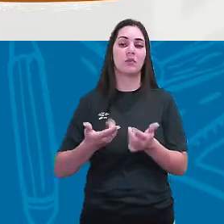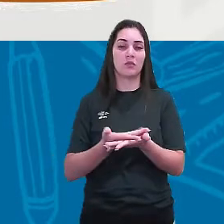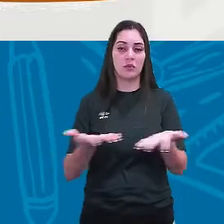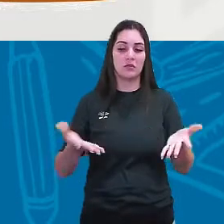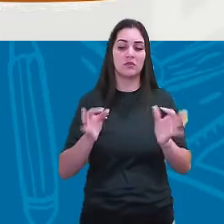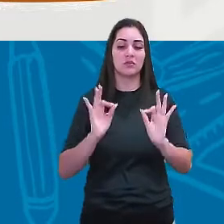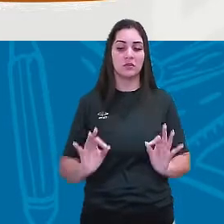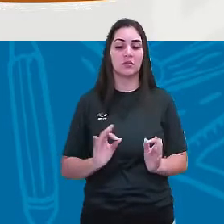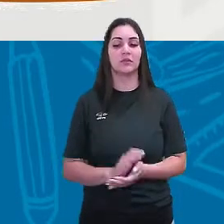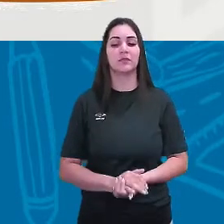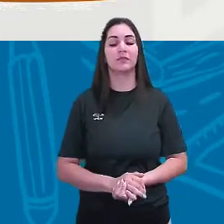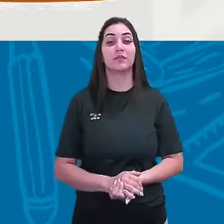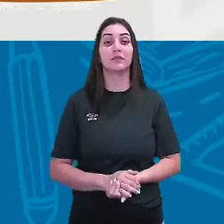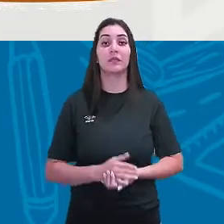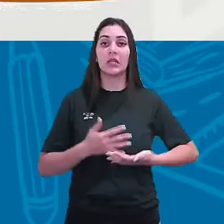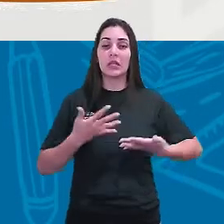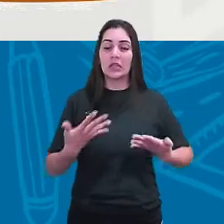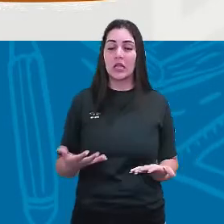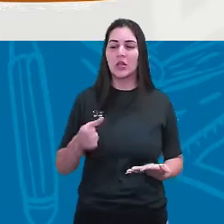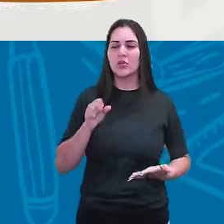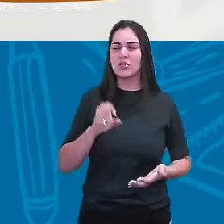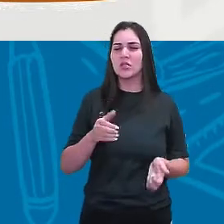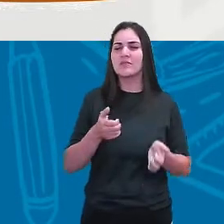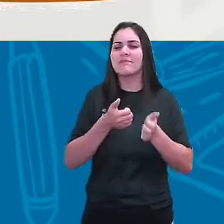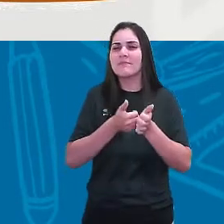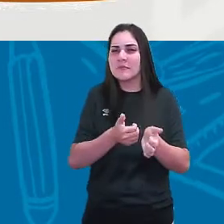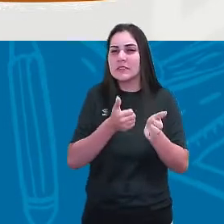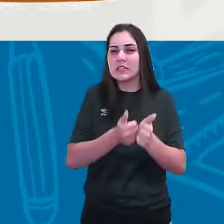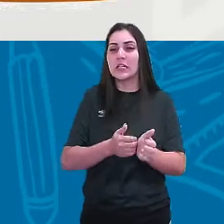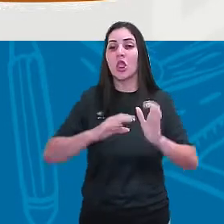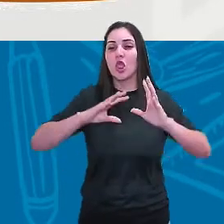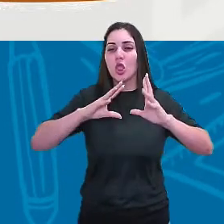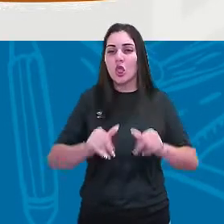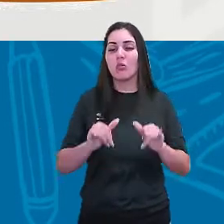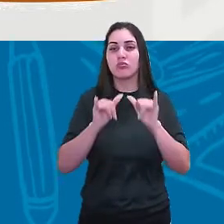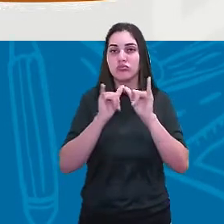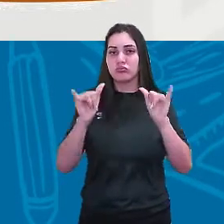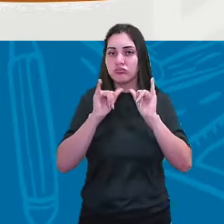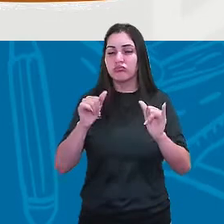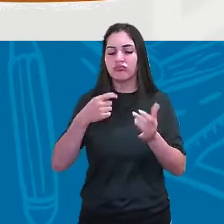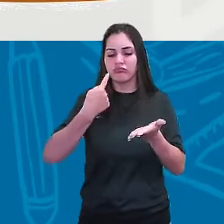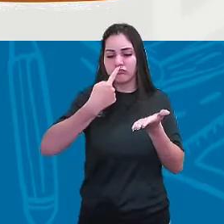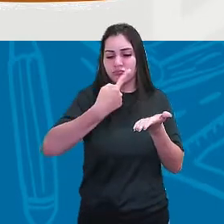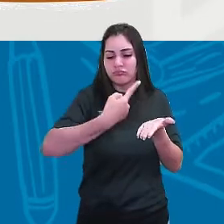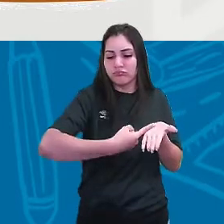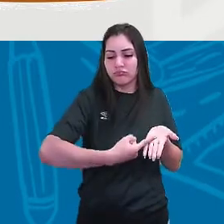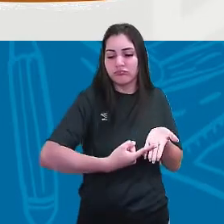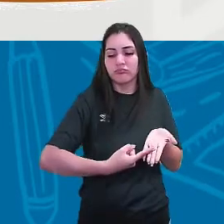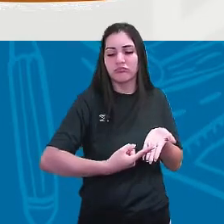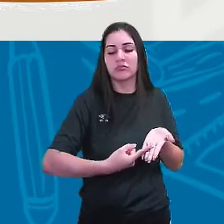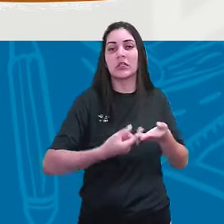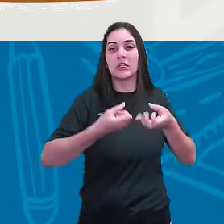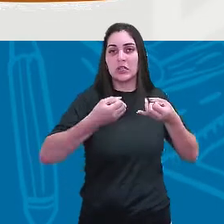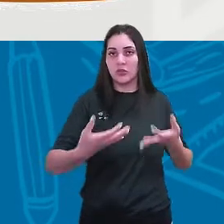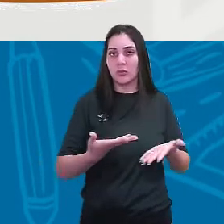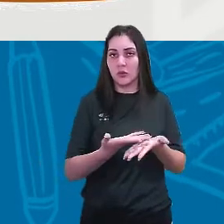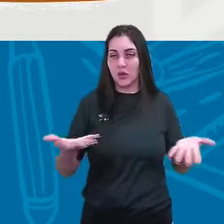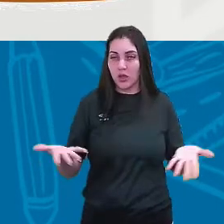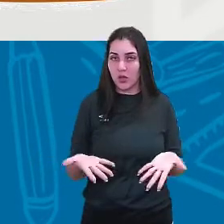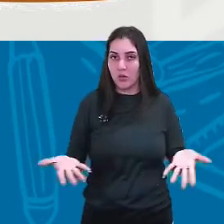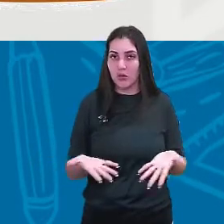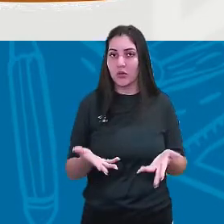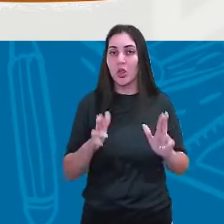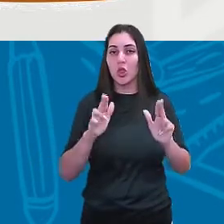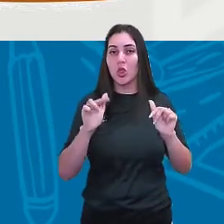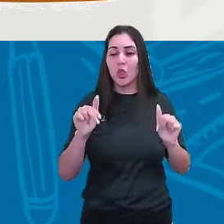tá certo? Então, se vocês seguirem todas essas recomendações que o professor falou aqui agora, né? Não mexer